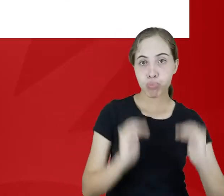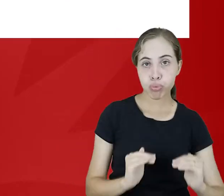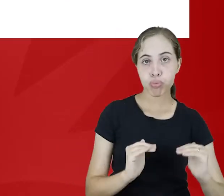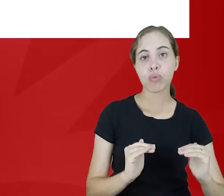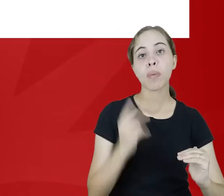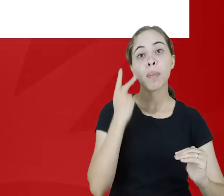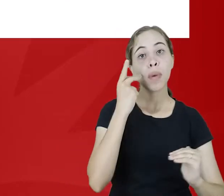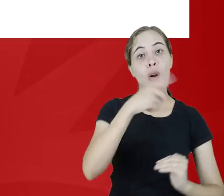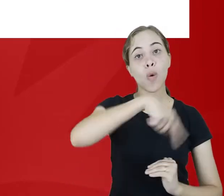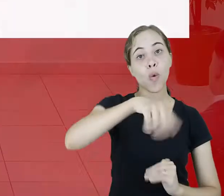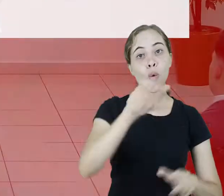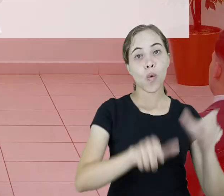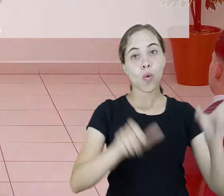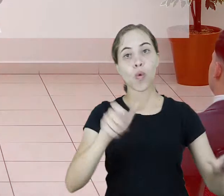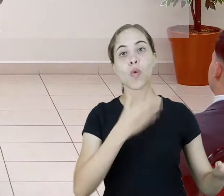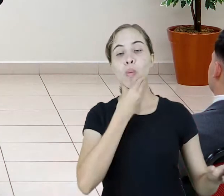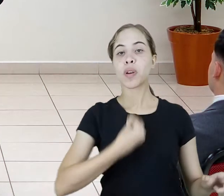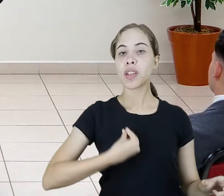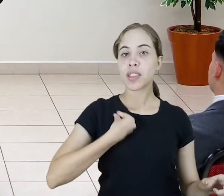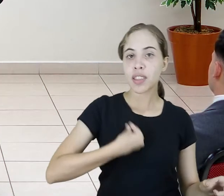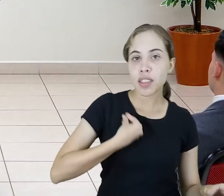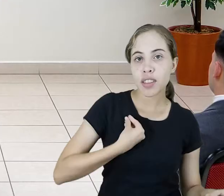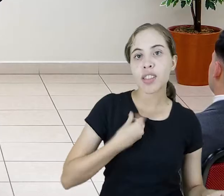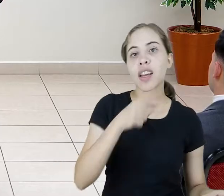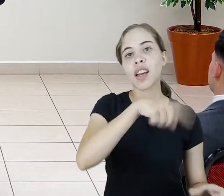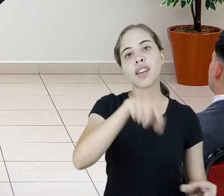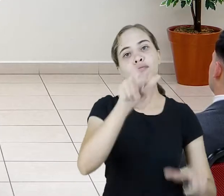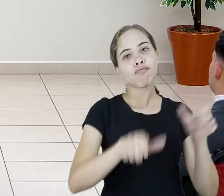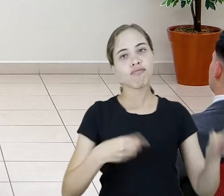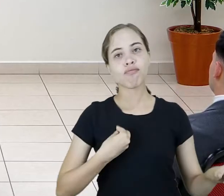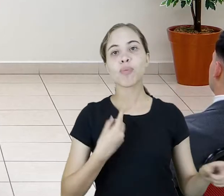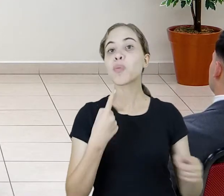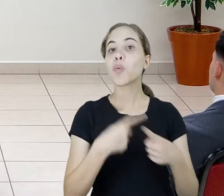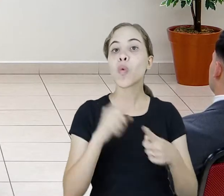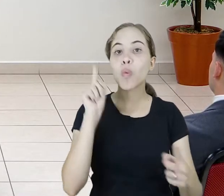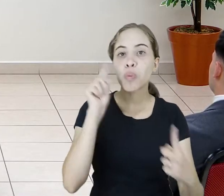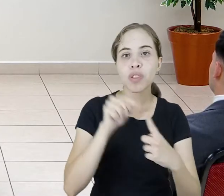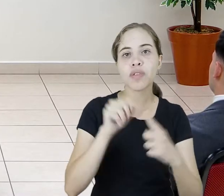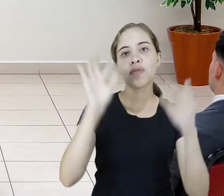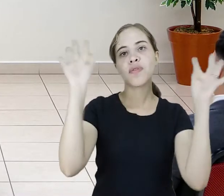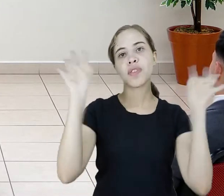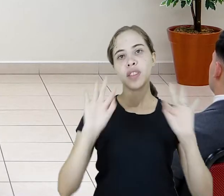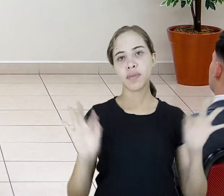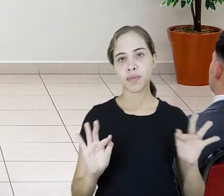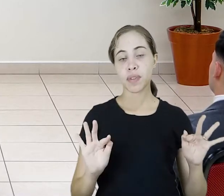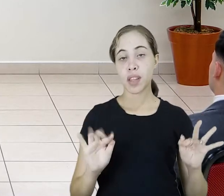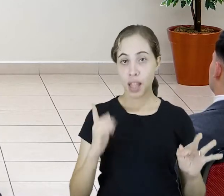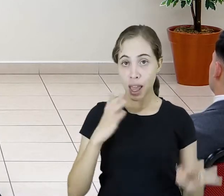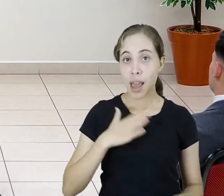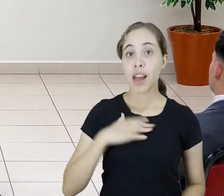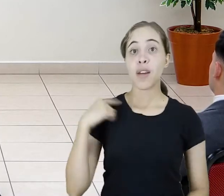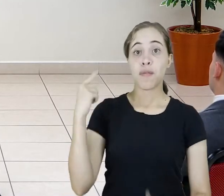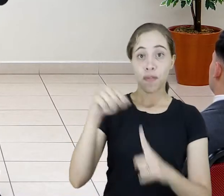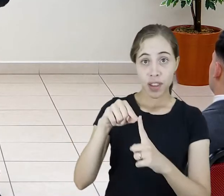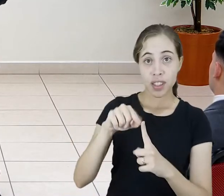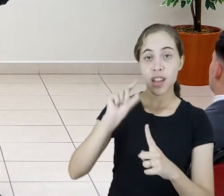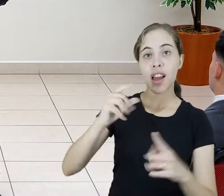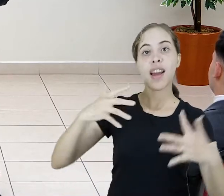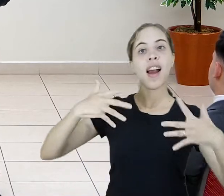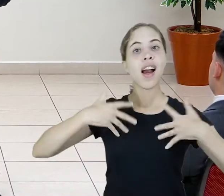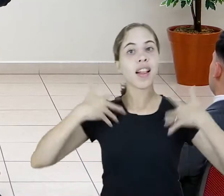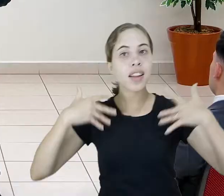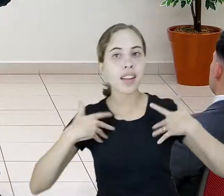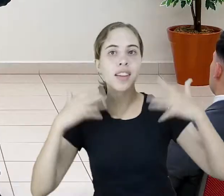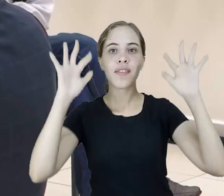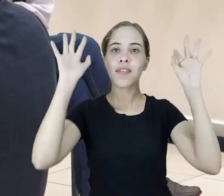homens existem para que tenham alegria. Aprendi que o propósito dessa vida é sermos felizes, é buscarmos a alegria